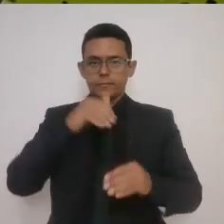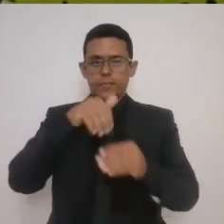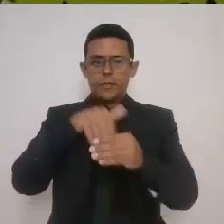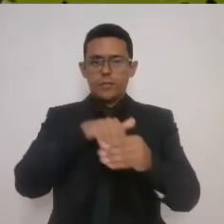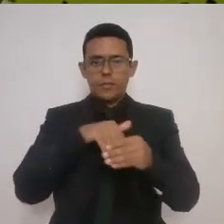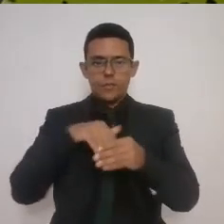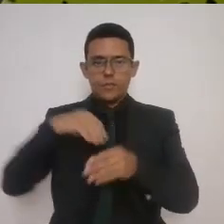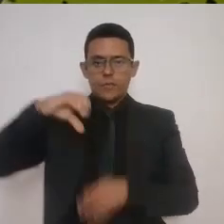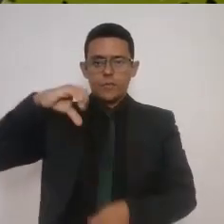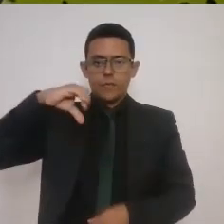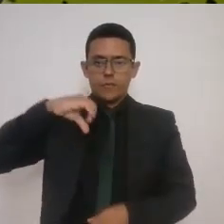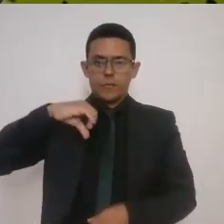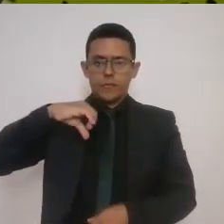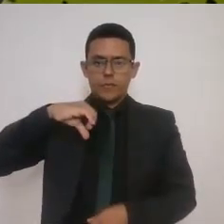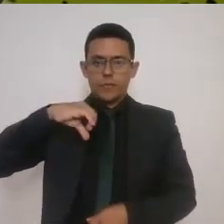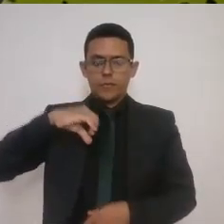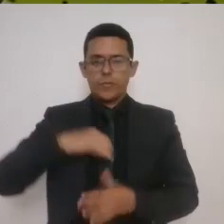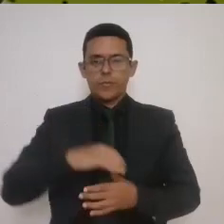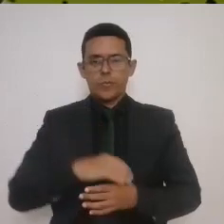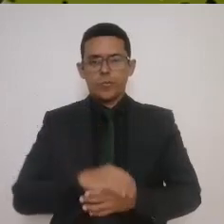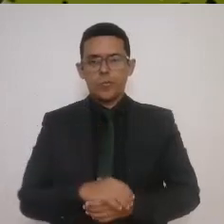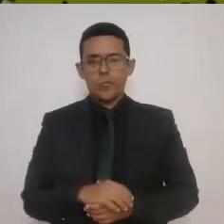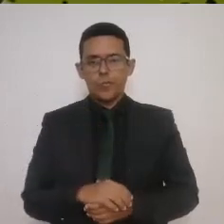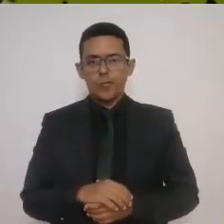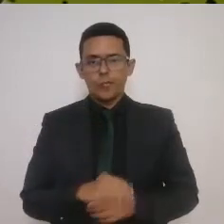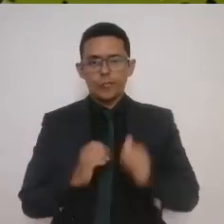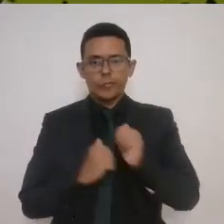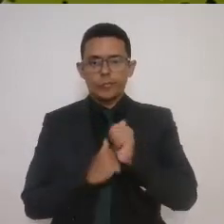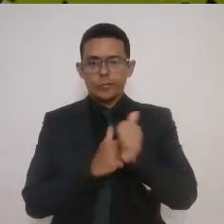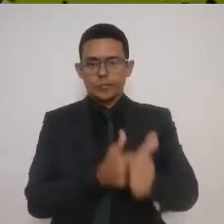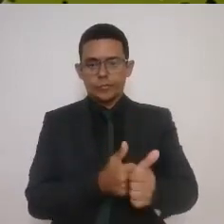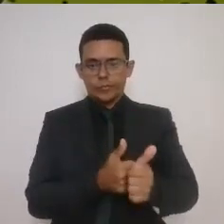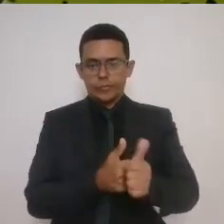de Vossa Excelência no sistema.